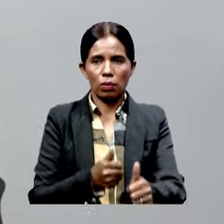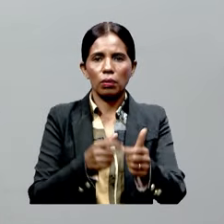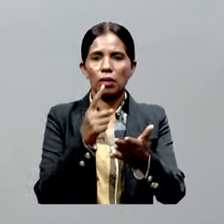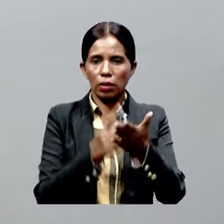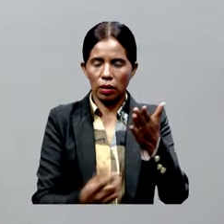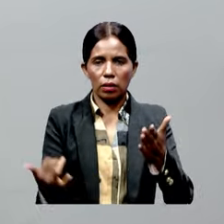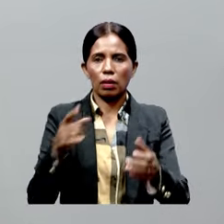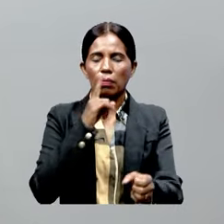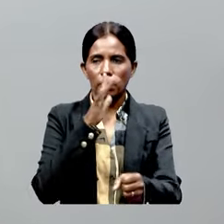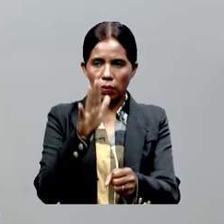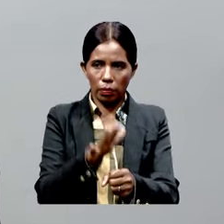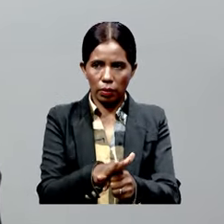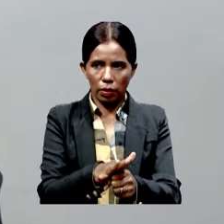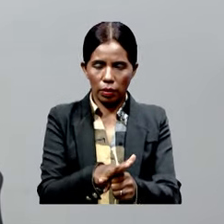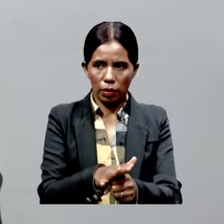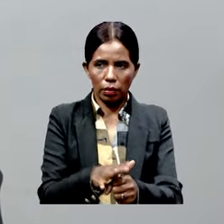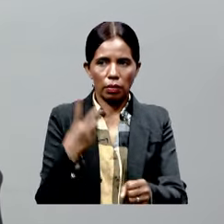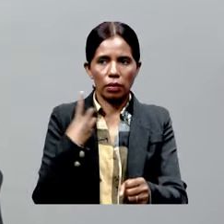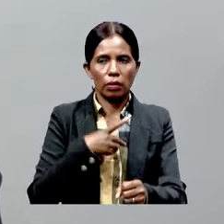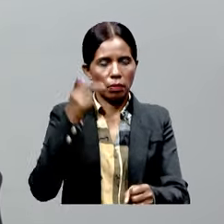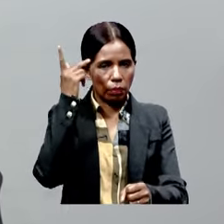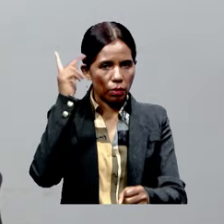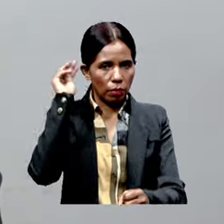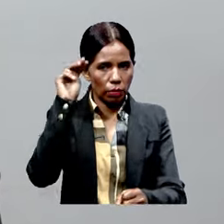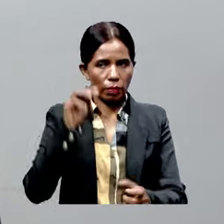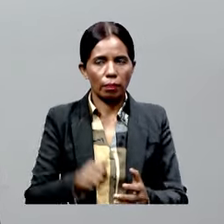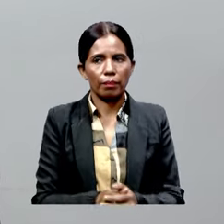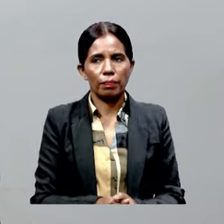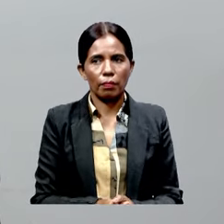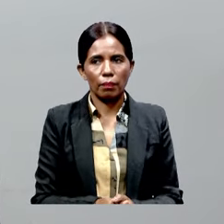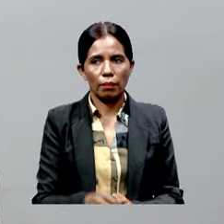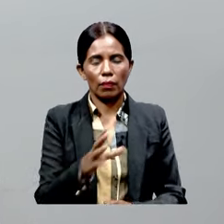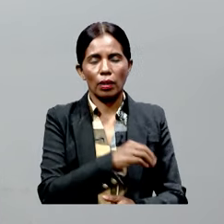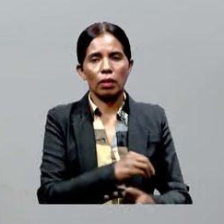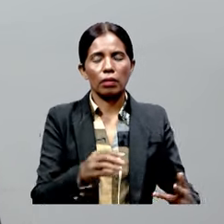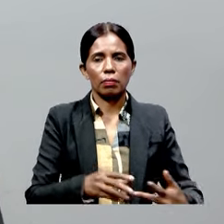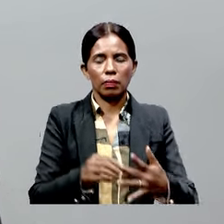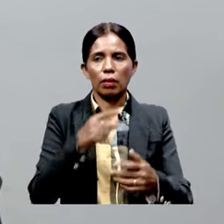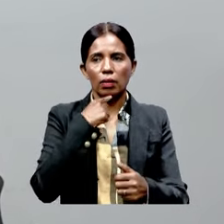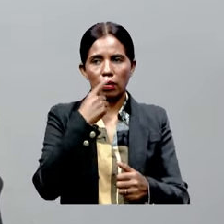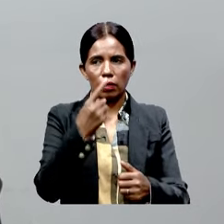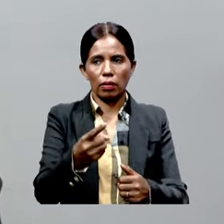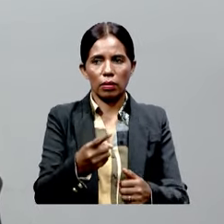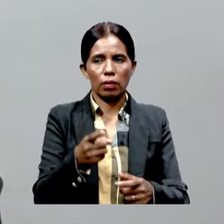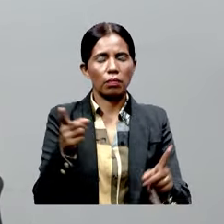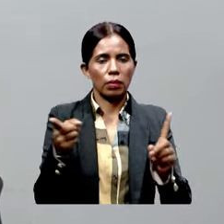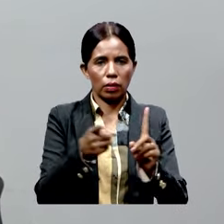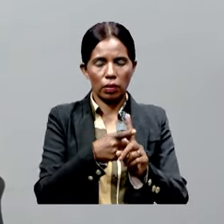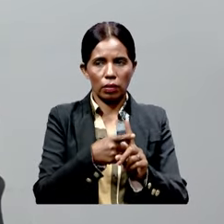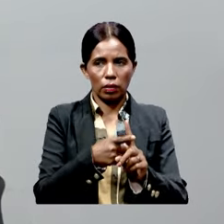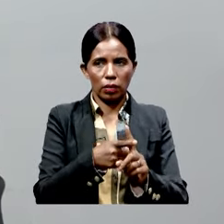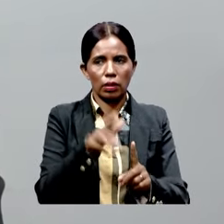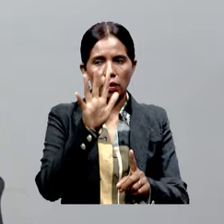halo promesa promete mai tani premier mis. Iha ida ne be ko oficialmente hati tena mahau ne positif ana ne iha